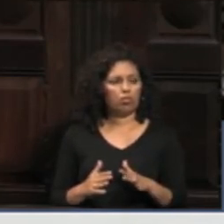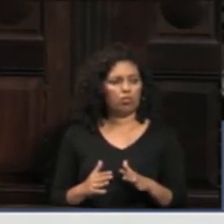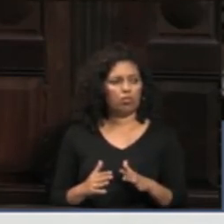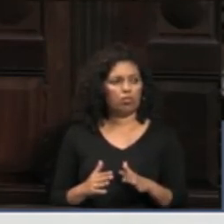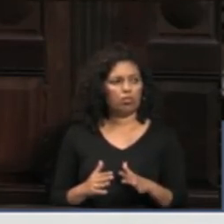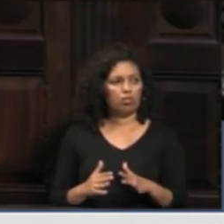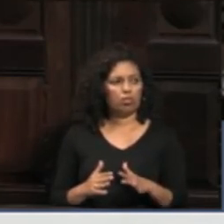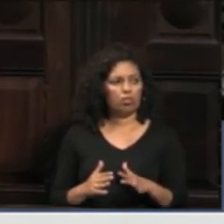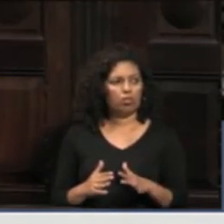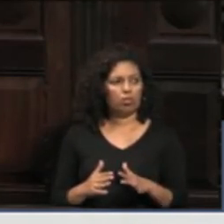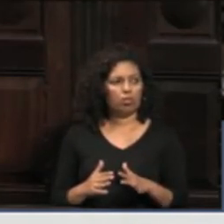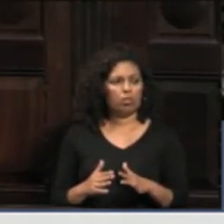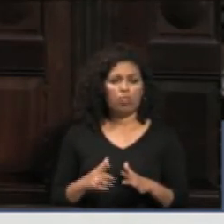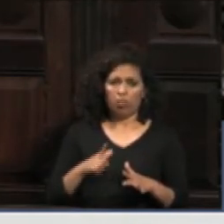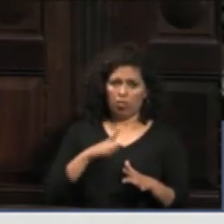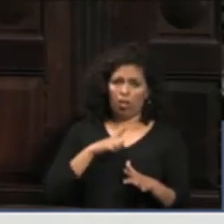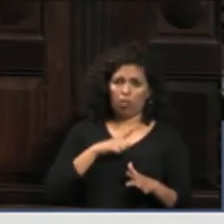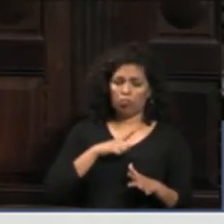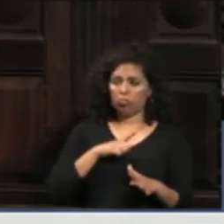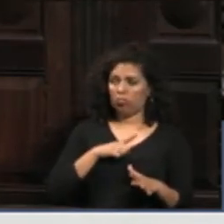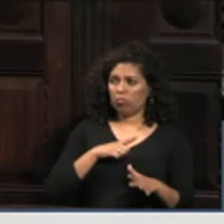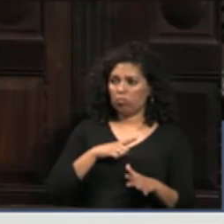até intervenções